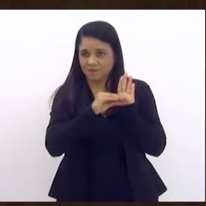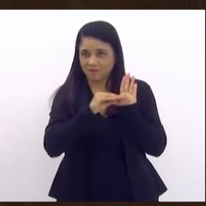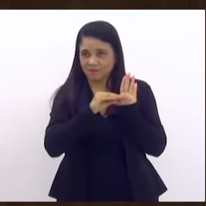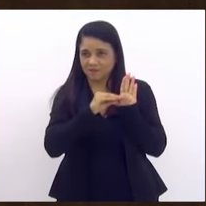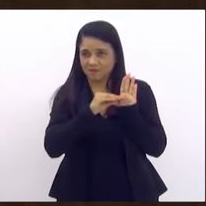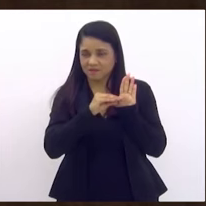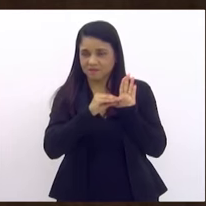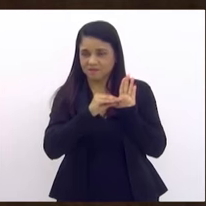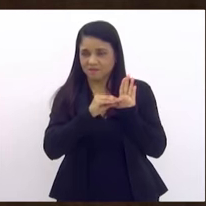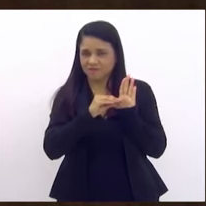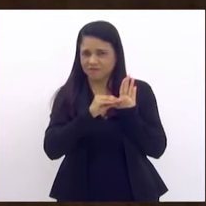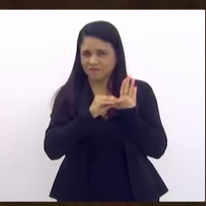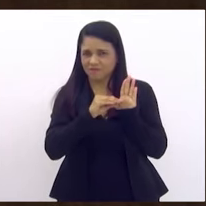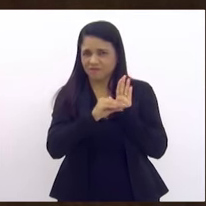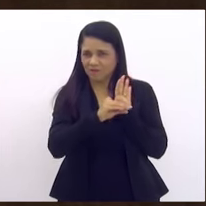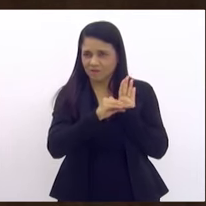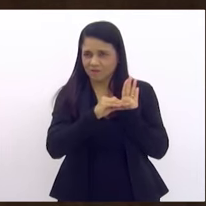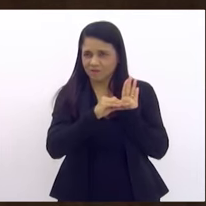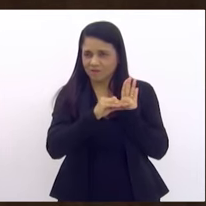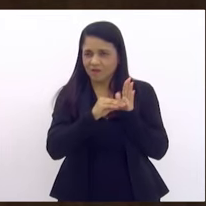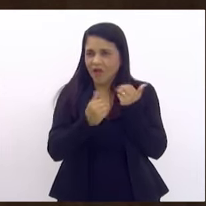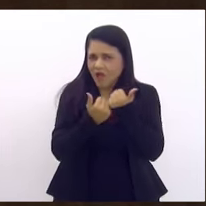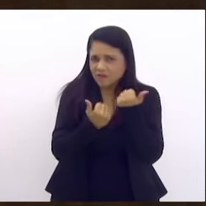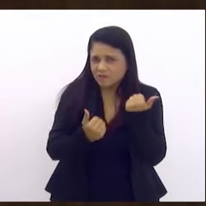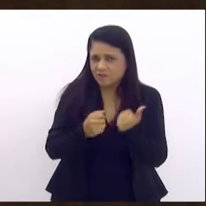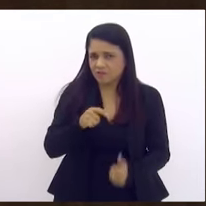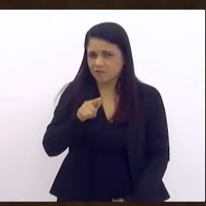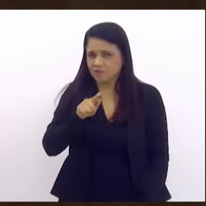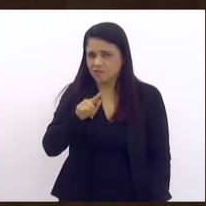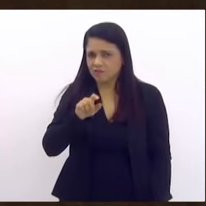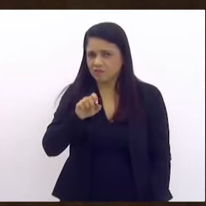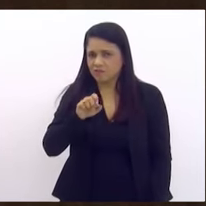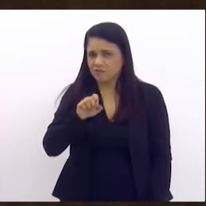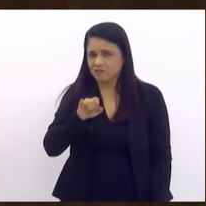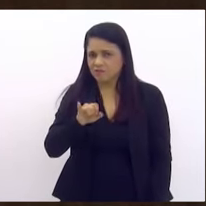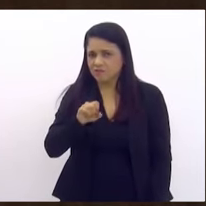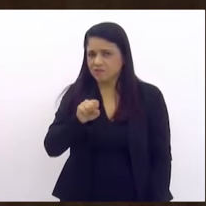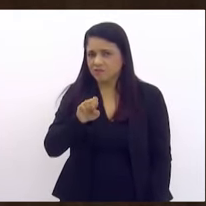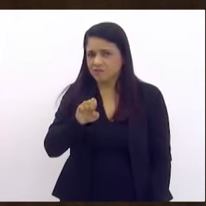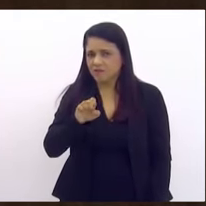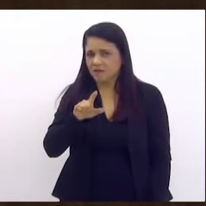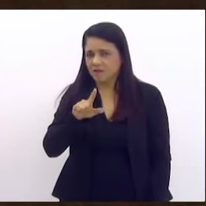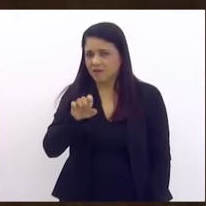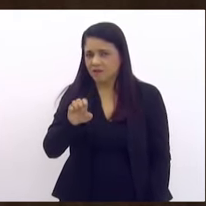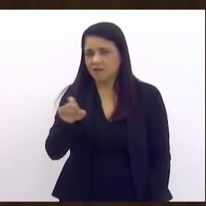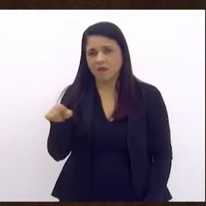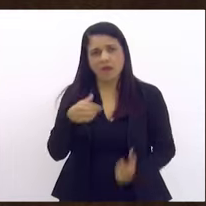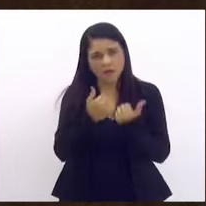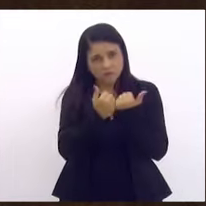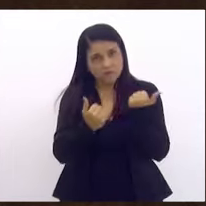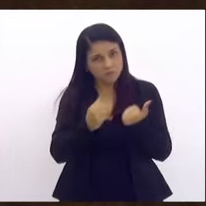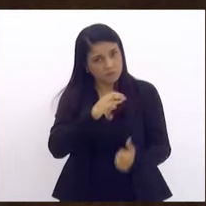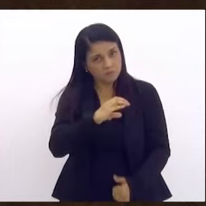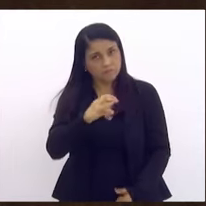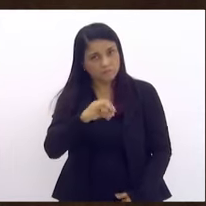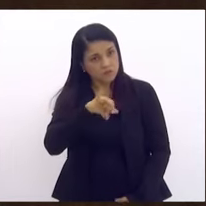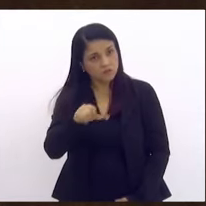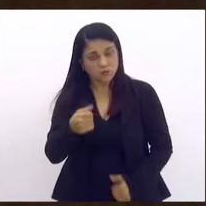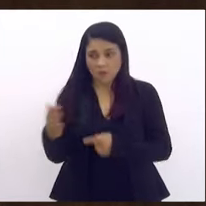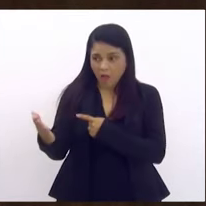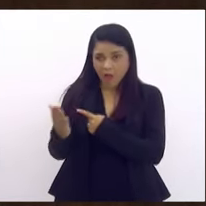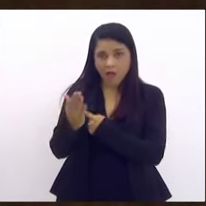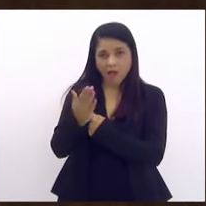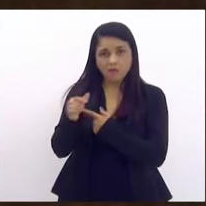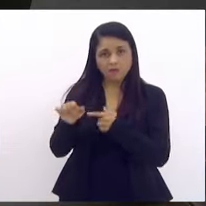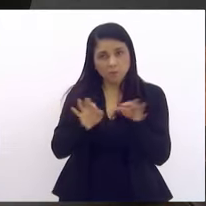muito não não é a Gisele assessora a gis a Gisele é uma assessora da ccj que ajudou a